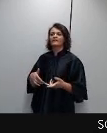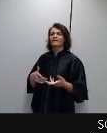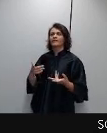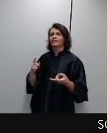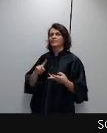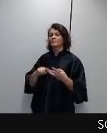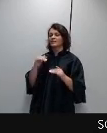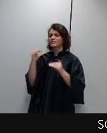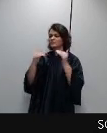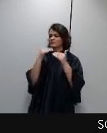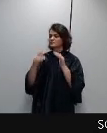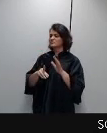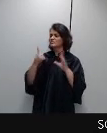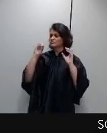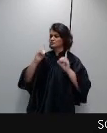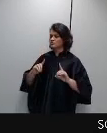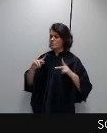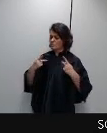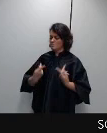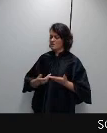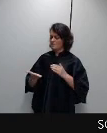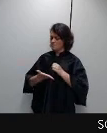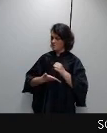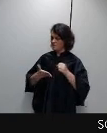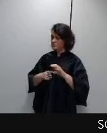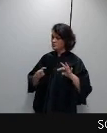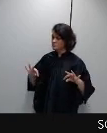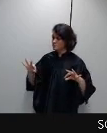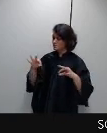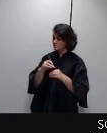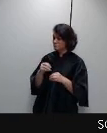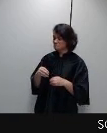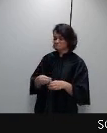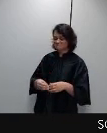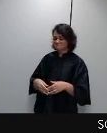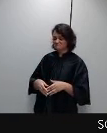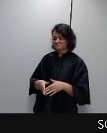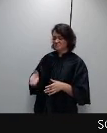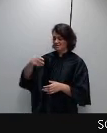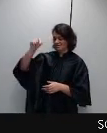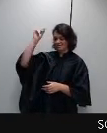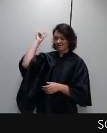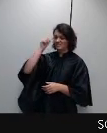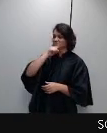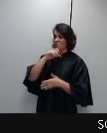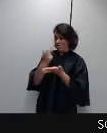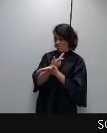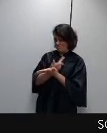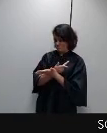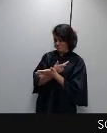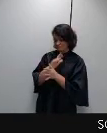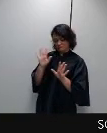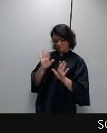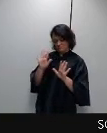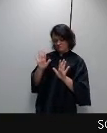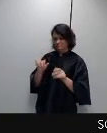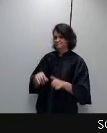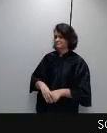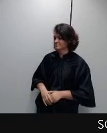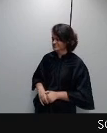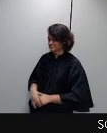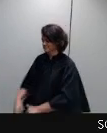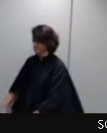evolução dos direitos humanos e fundamentais tudo visto forma obsoleta o pensamento passado não que seja errado e desprezível ele é